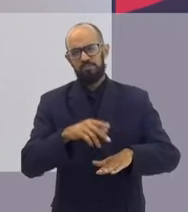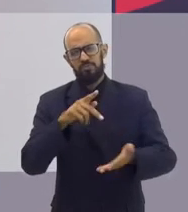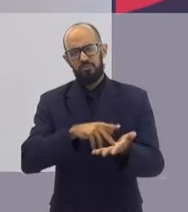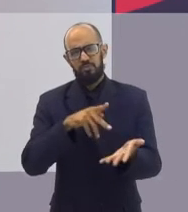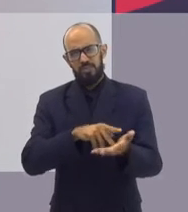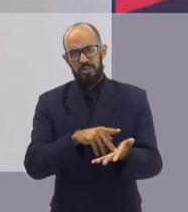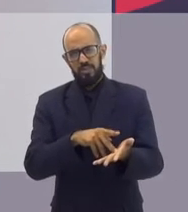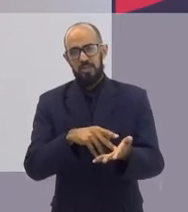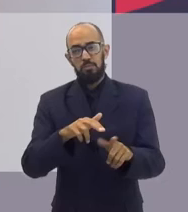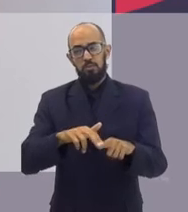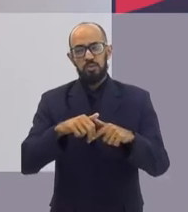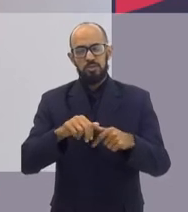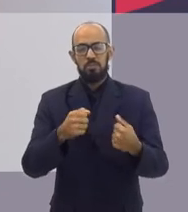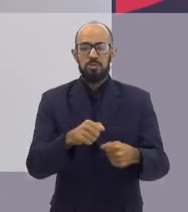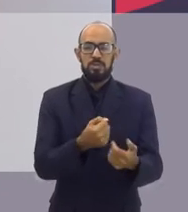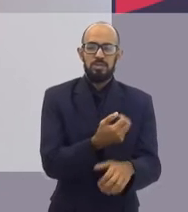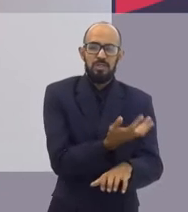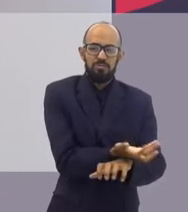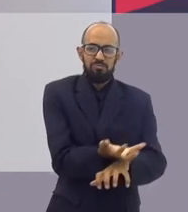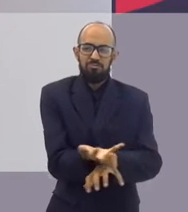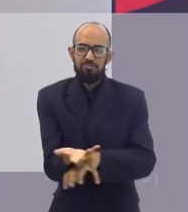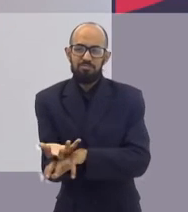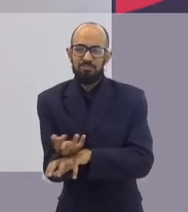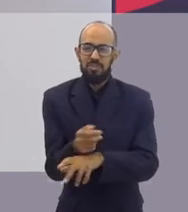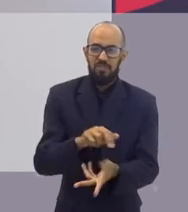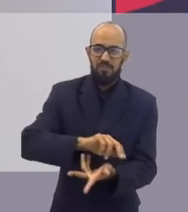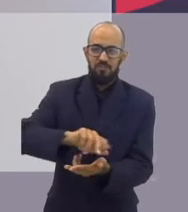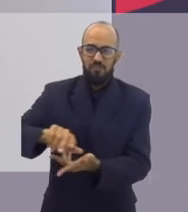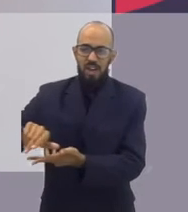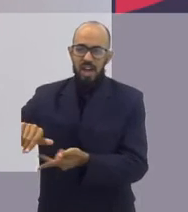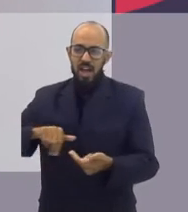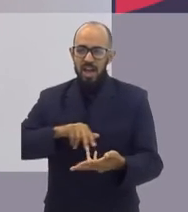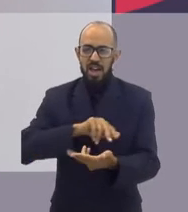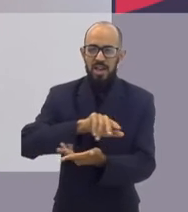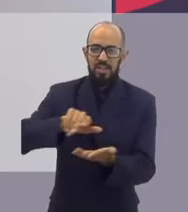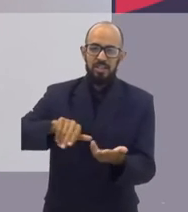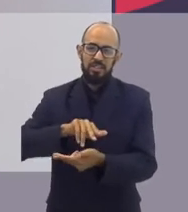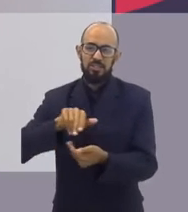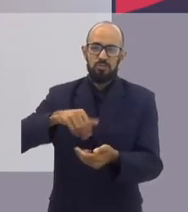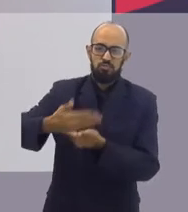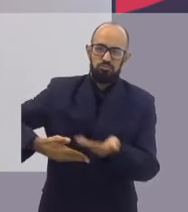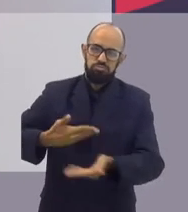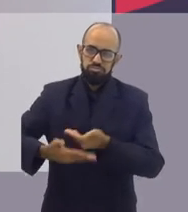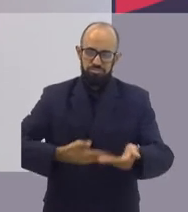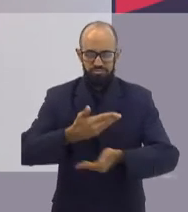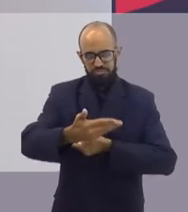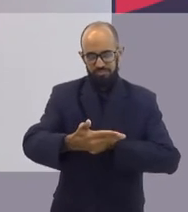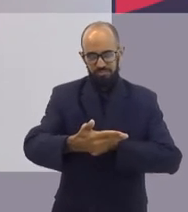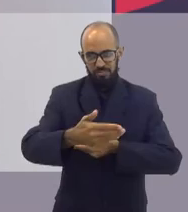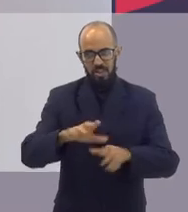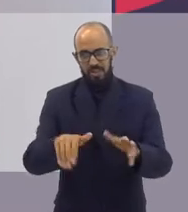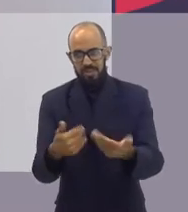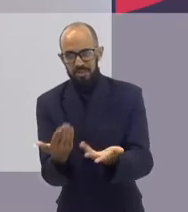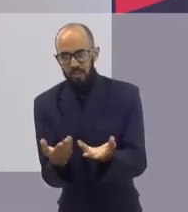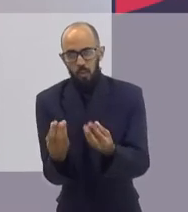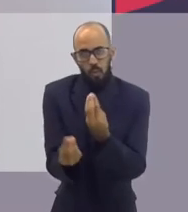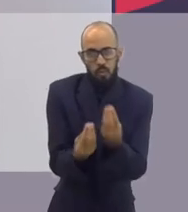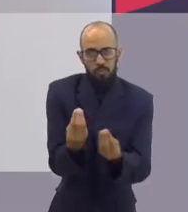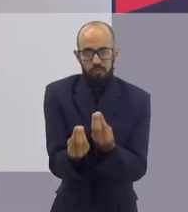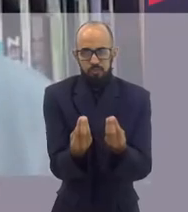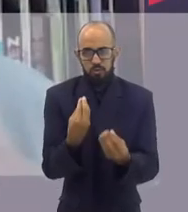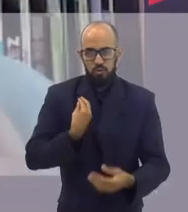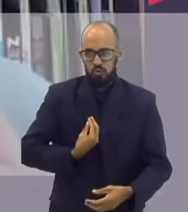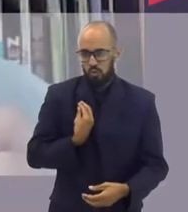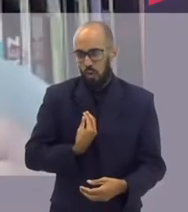jogo, é por isso que você precisa ser multidisciplinar, porque você está falando de um jogo educacional, você está falando, olha, como funciona um jogo? Ah, tem pessoal que entende do